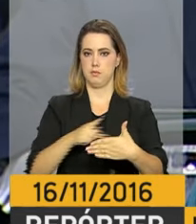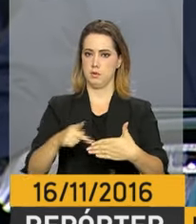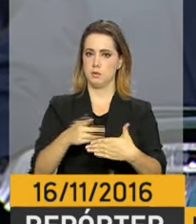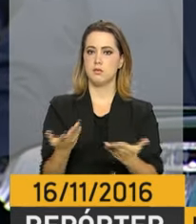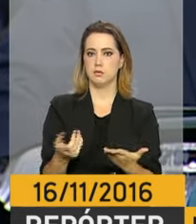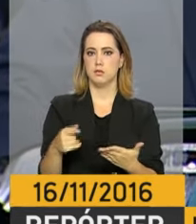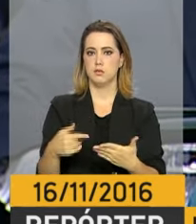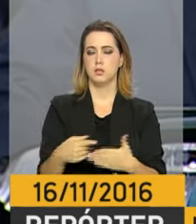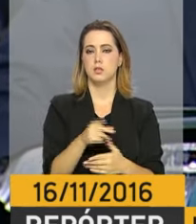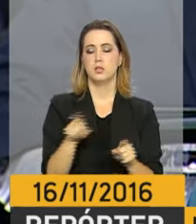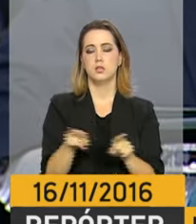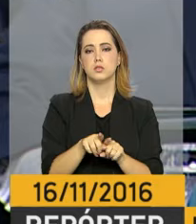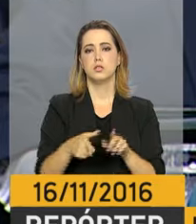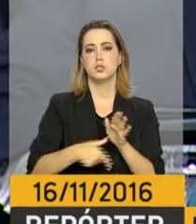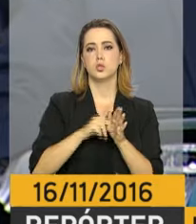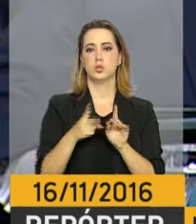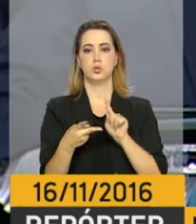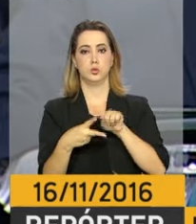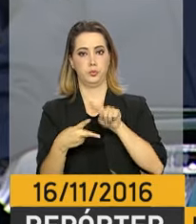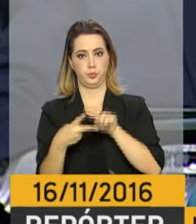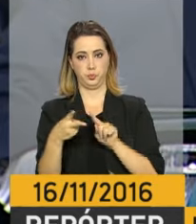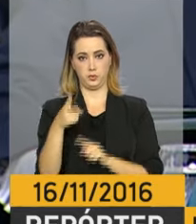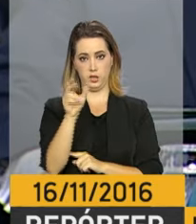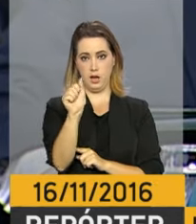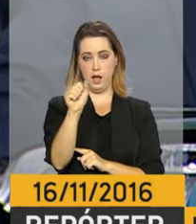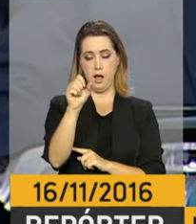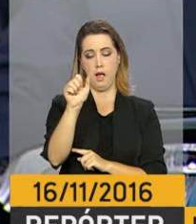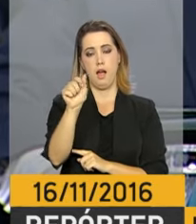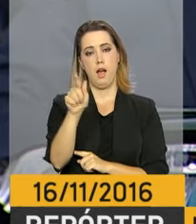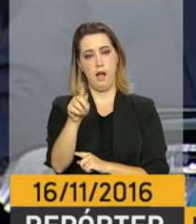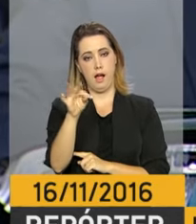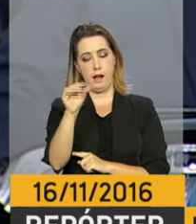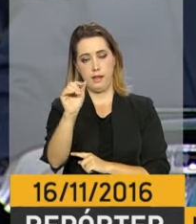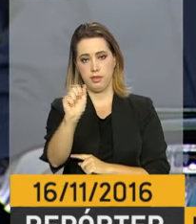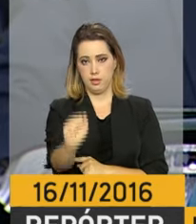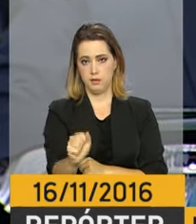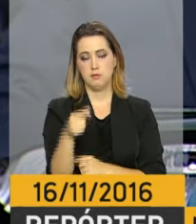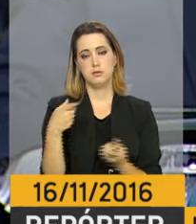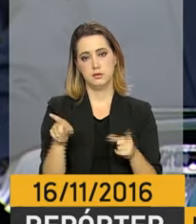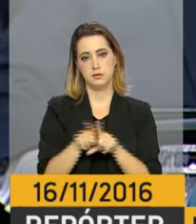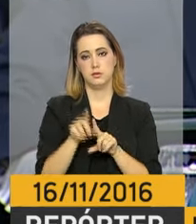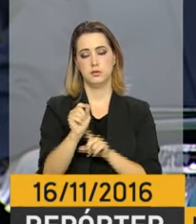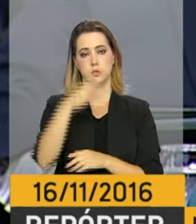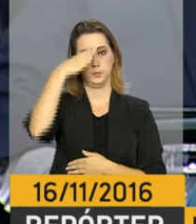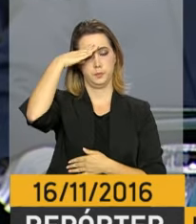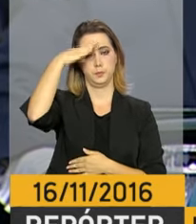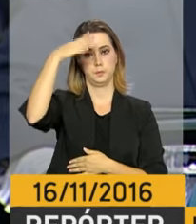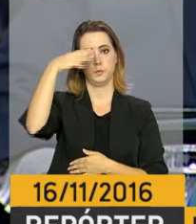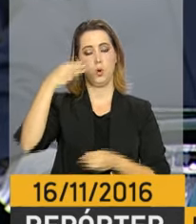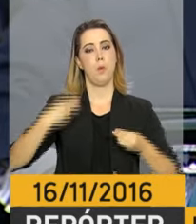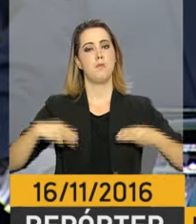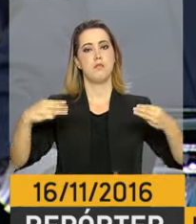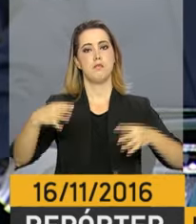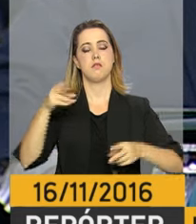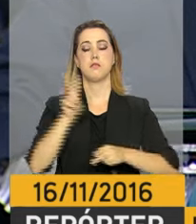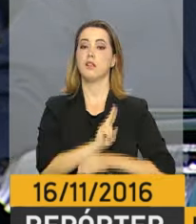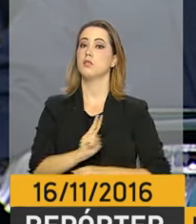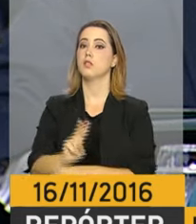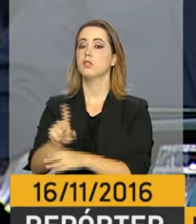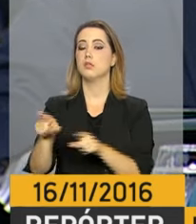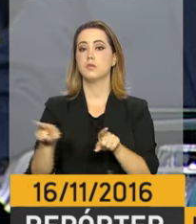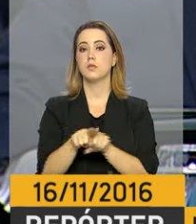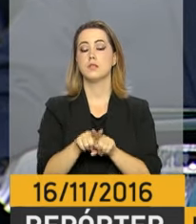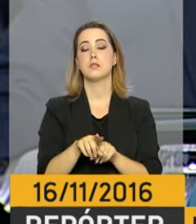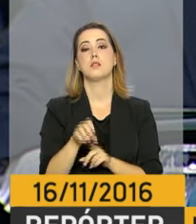duas duas operações uma operação chamada Ágata das Forças Armadas portanto do Ministério da Defesa e uma operação